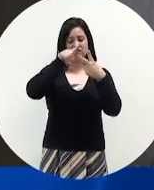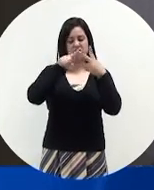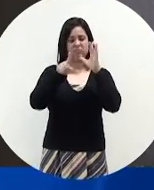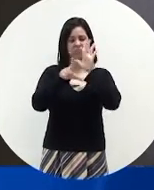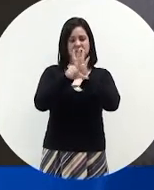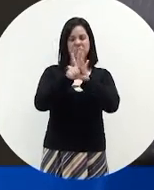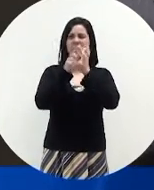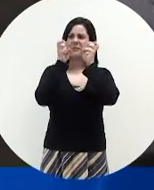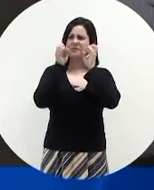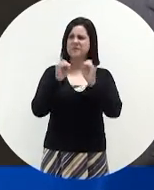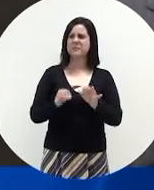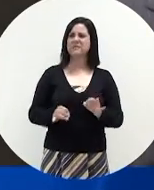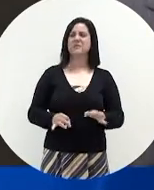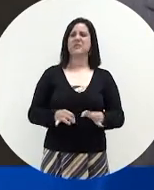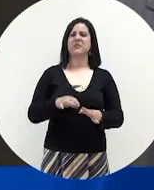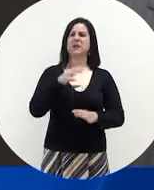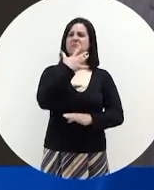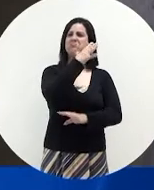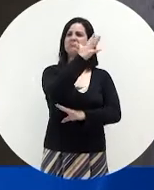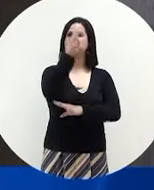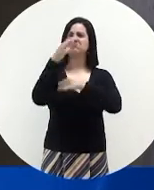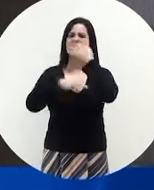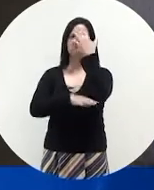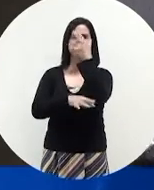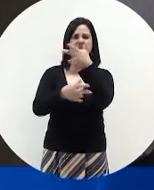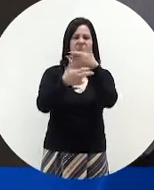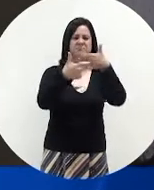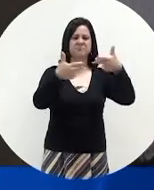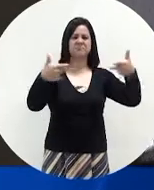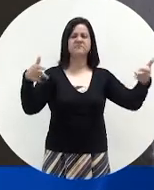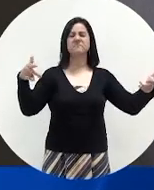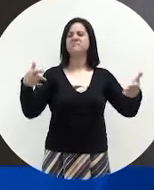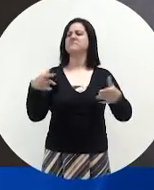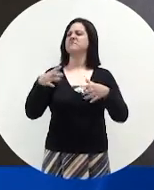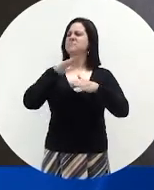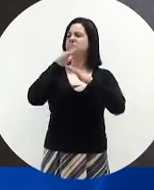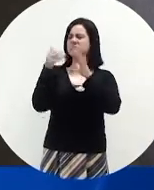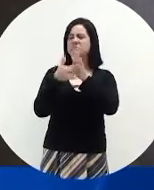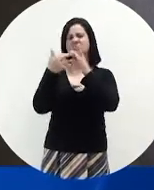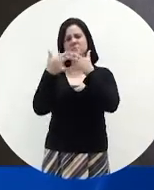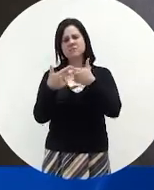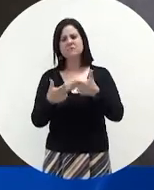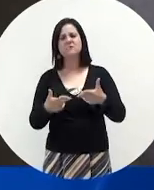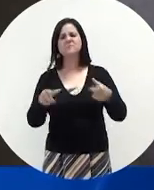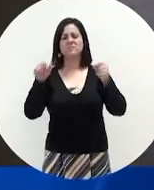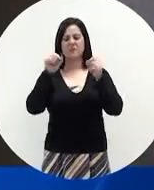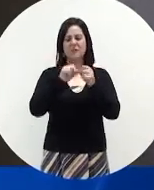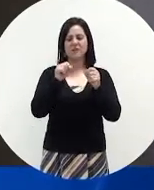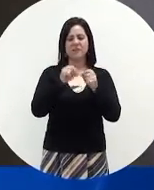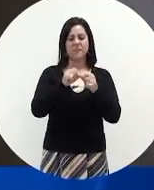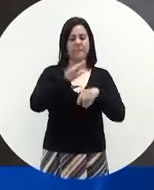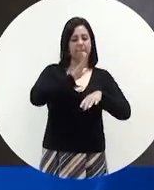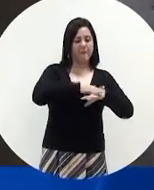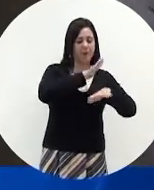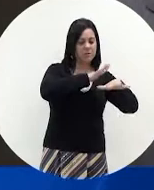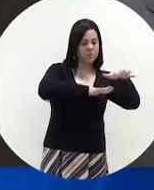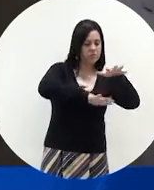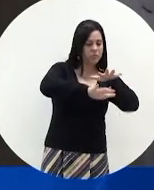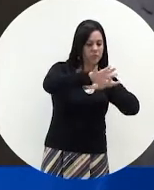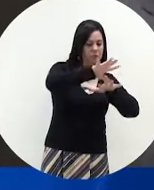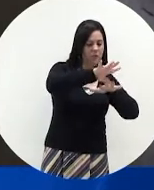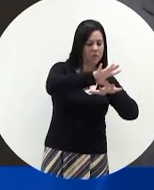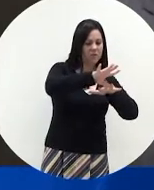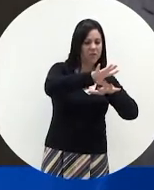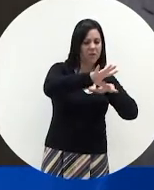termodinâmica demonstram que a evolução é impossível em termos teóricos, pois essas